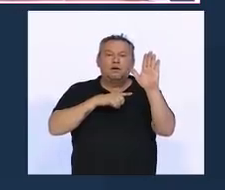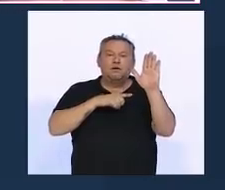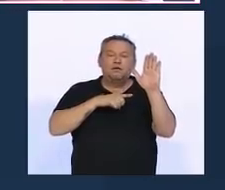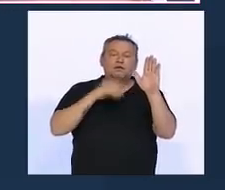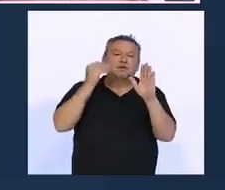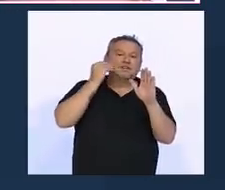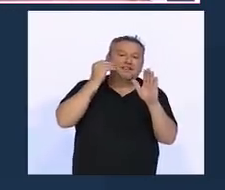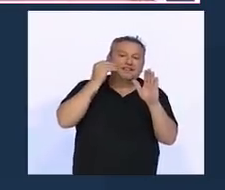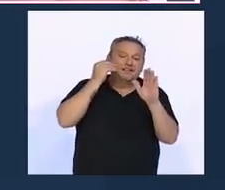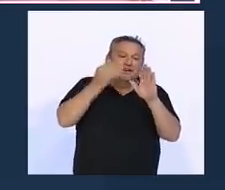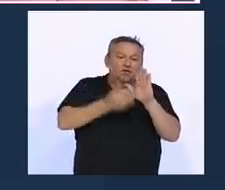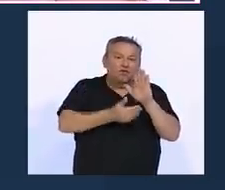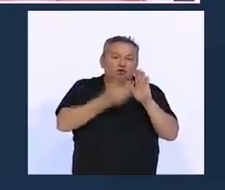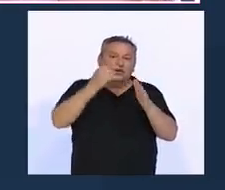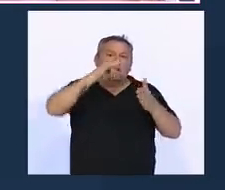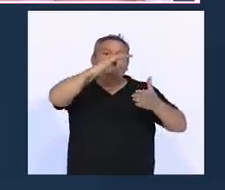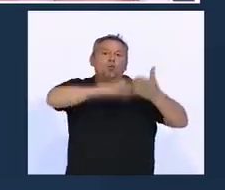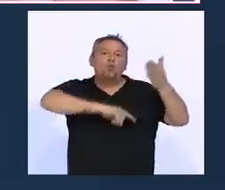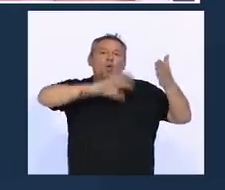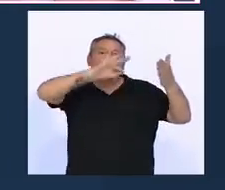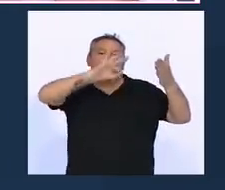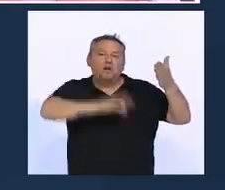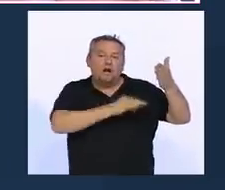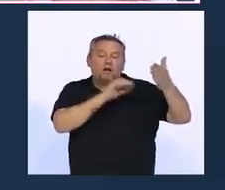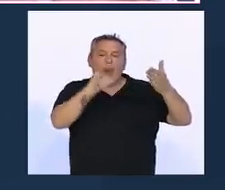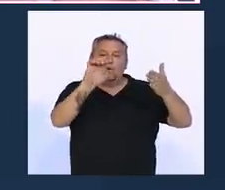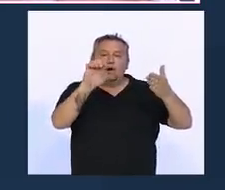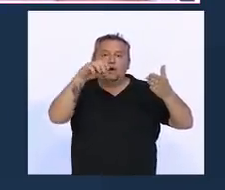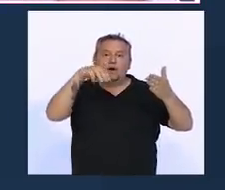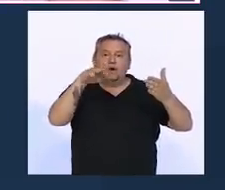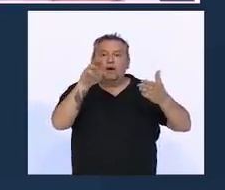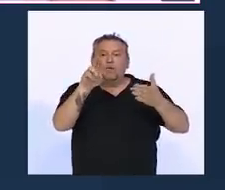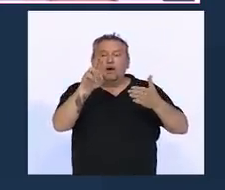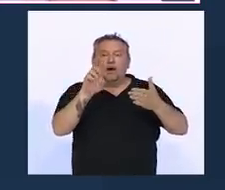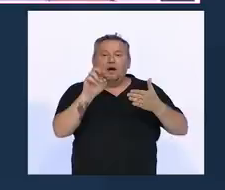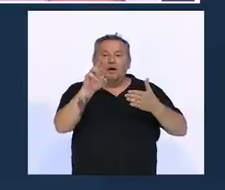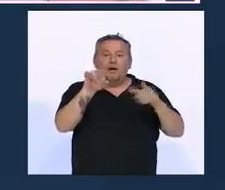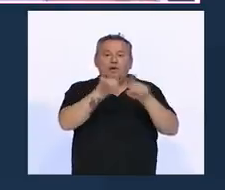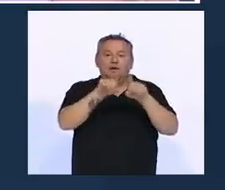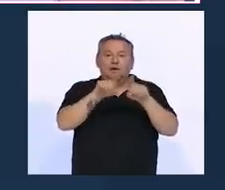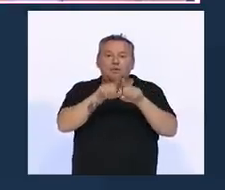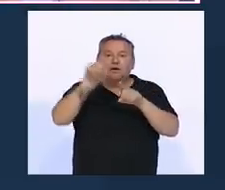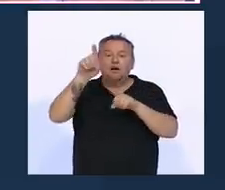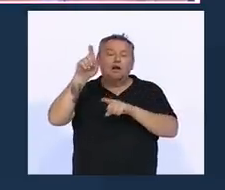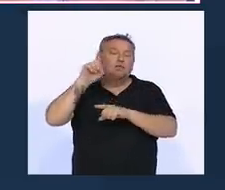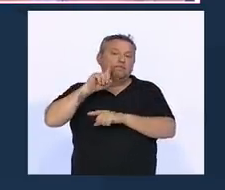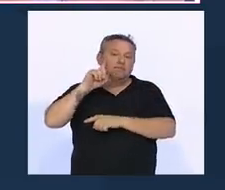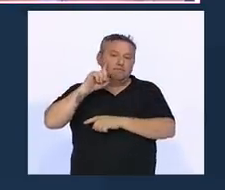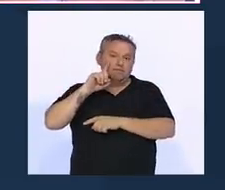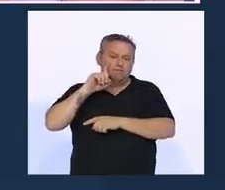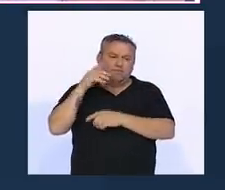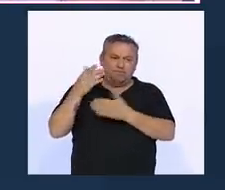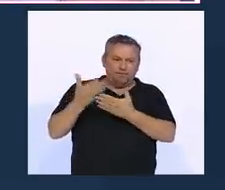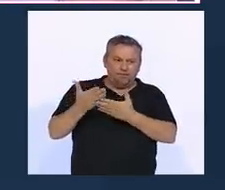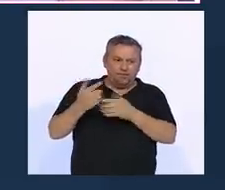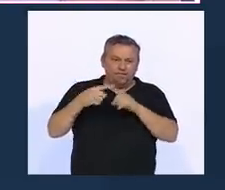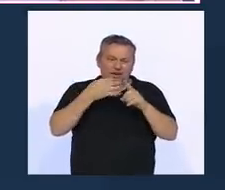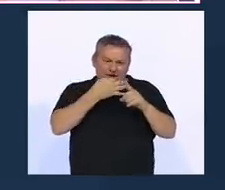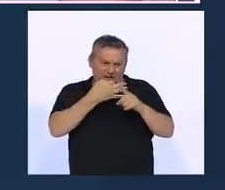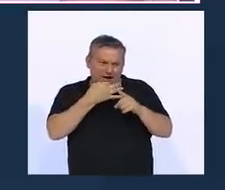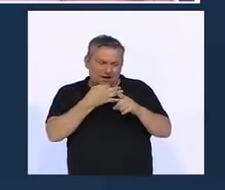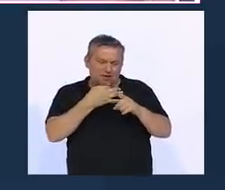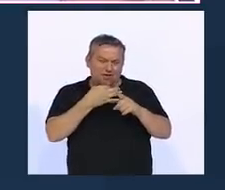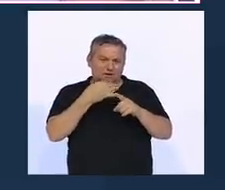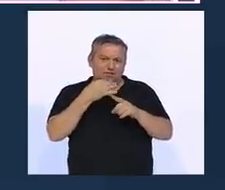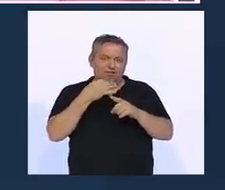o contrato que foi assinado entre Embraer e a Boeing americana. Isso não seria, do ponto de